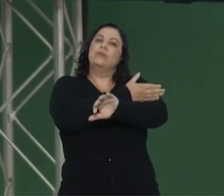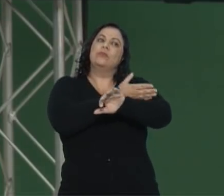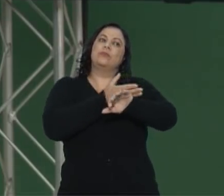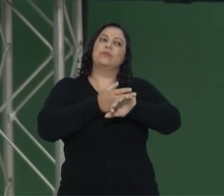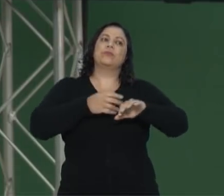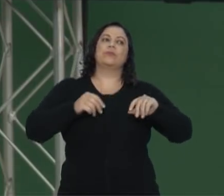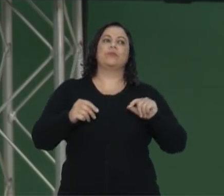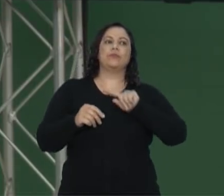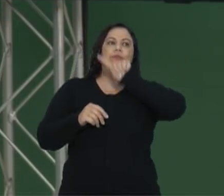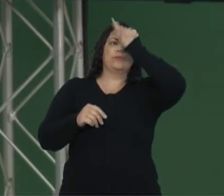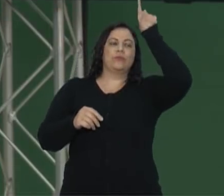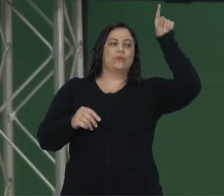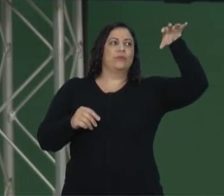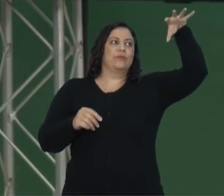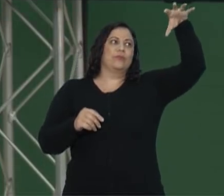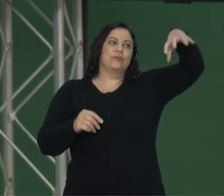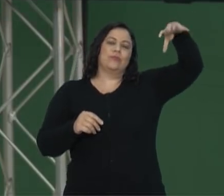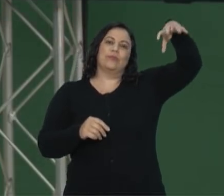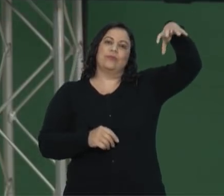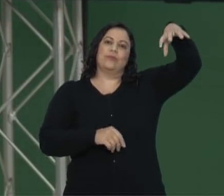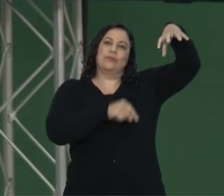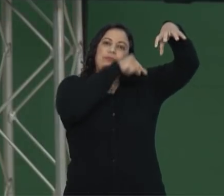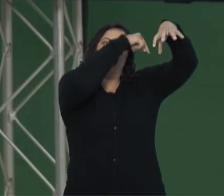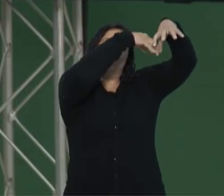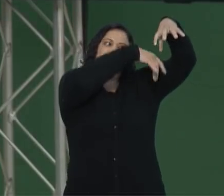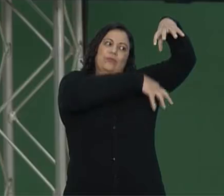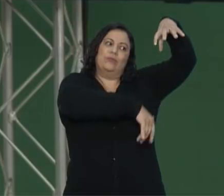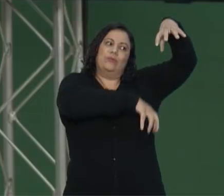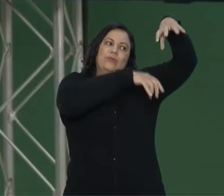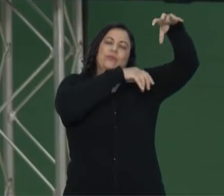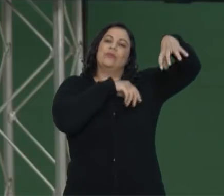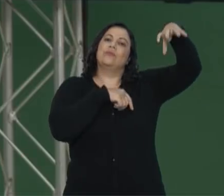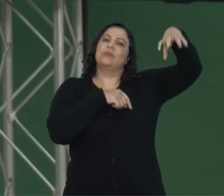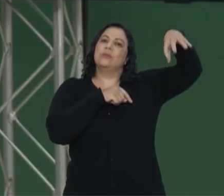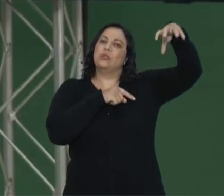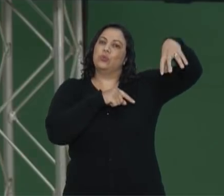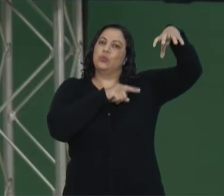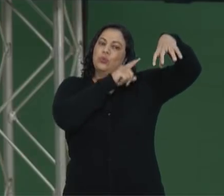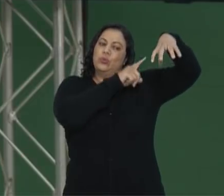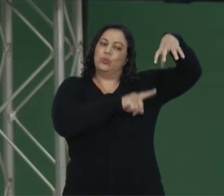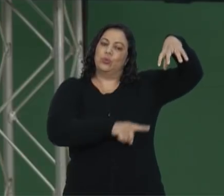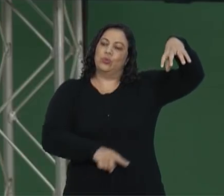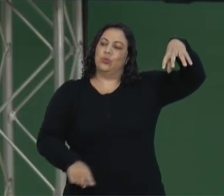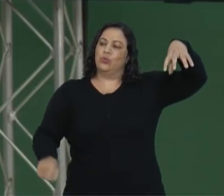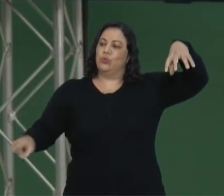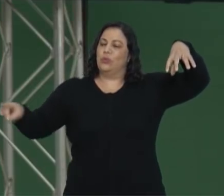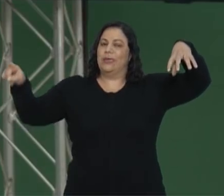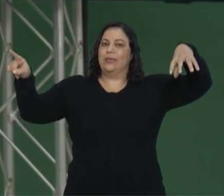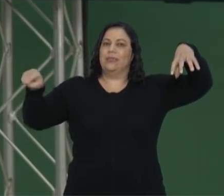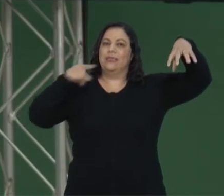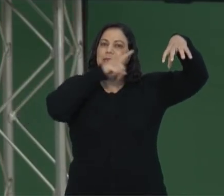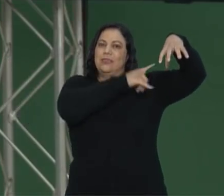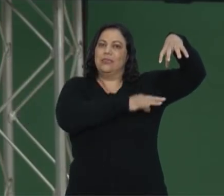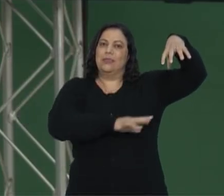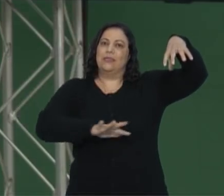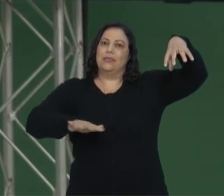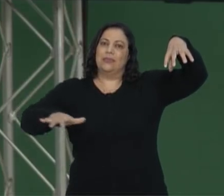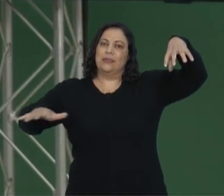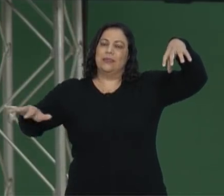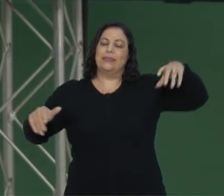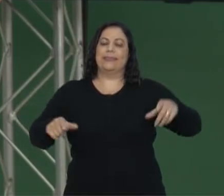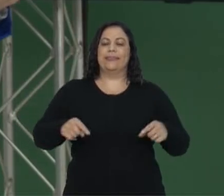a flechinha voltando. Essa água que está no estado líquido, ela pode formar os